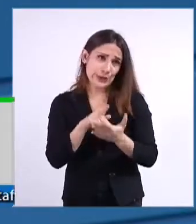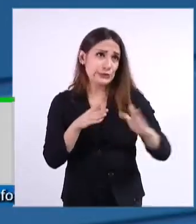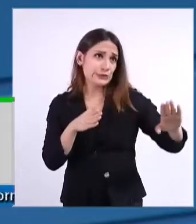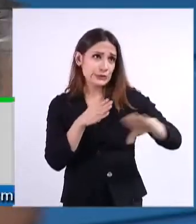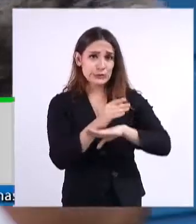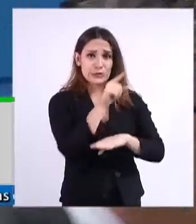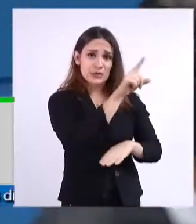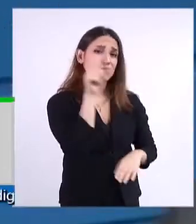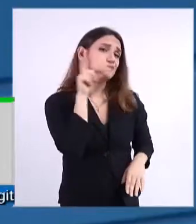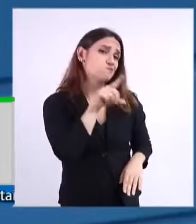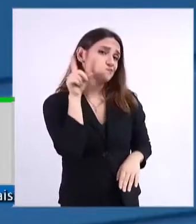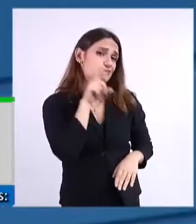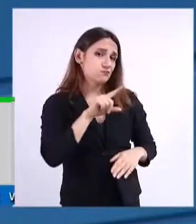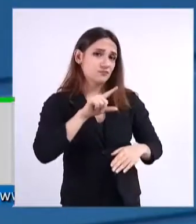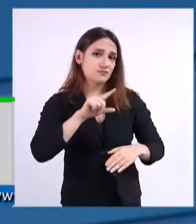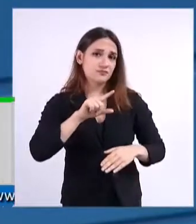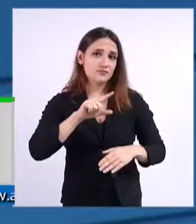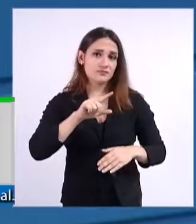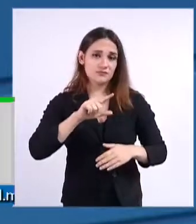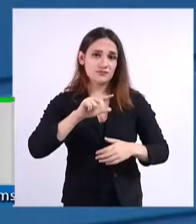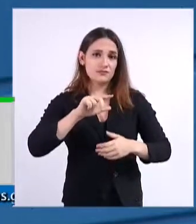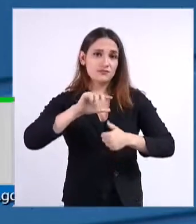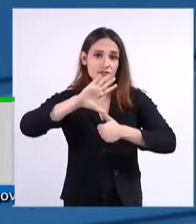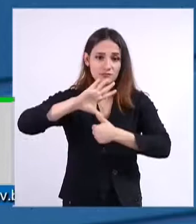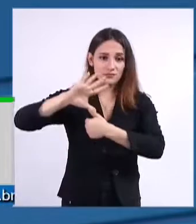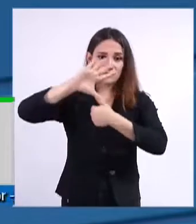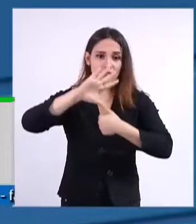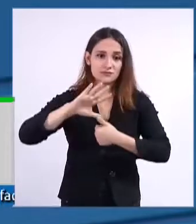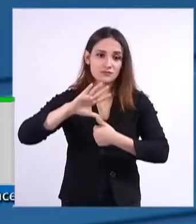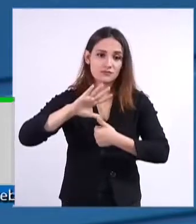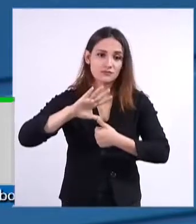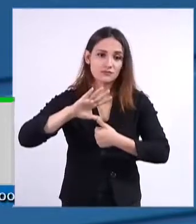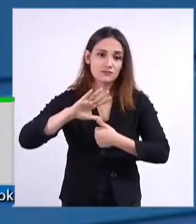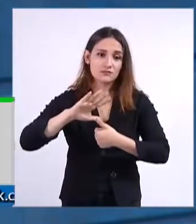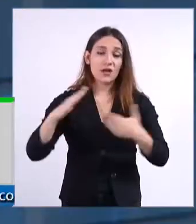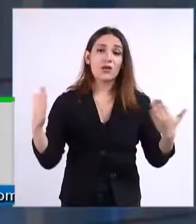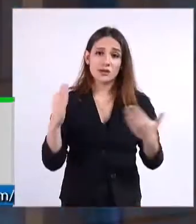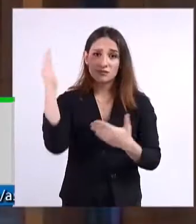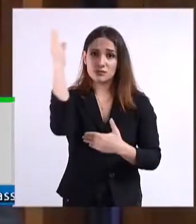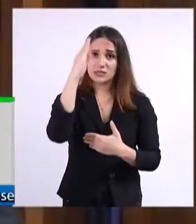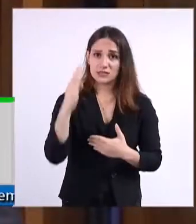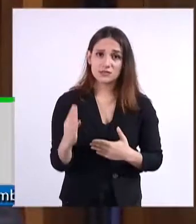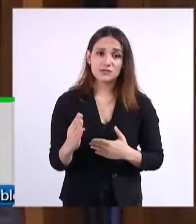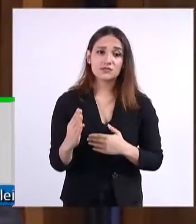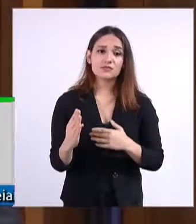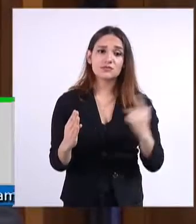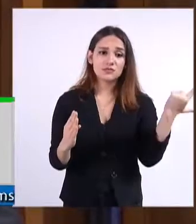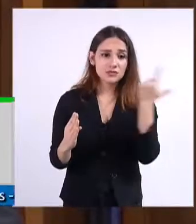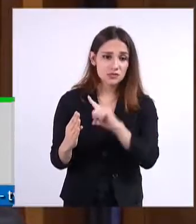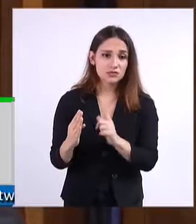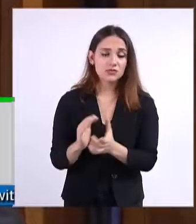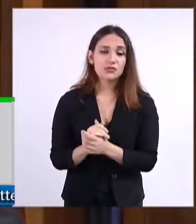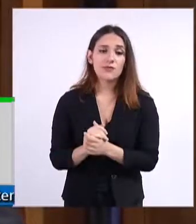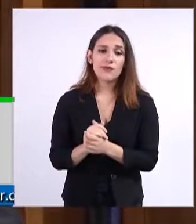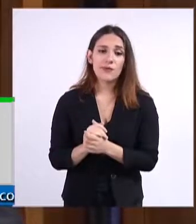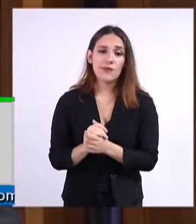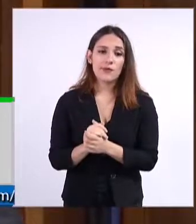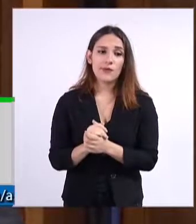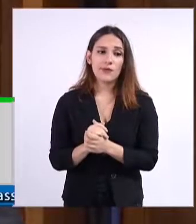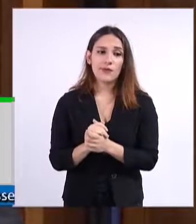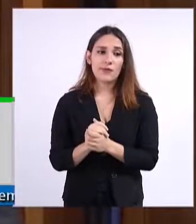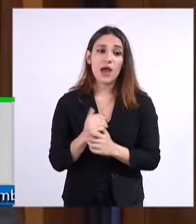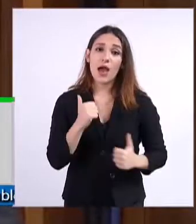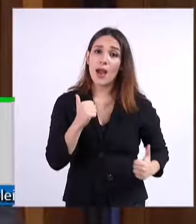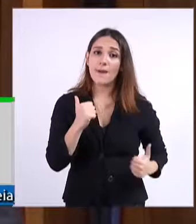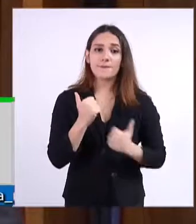à América, que o senhor está desprezando, que o Brasil, depois de muito tempo, conseguiu o